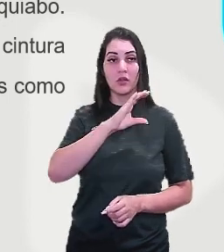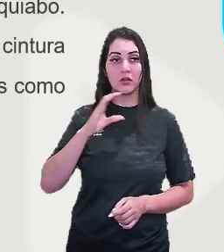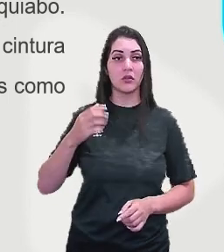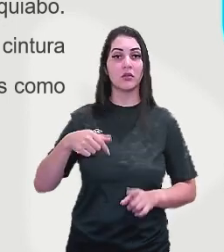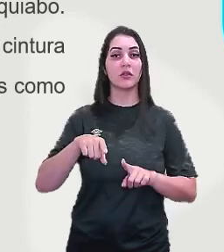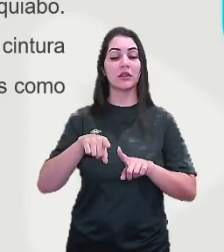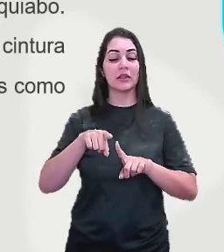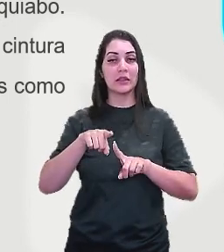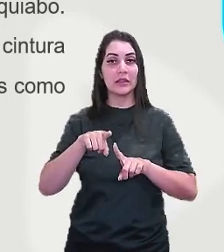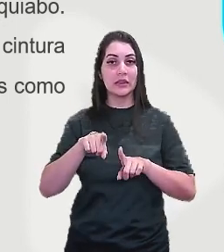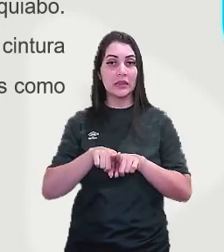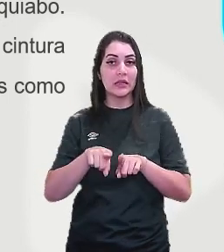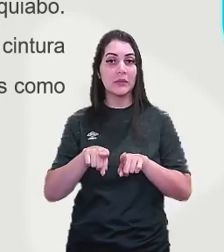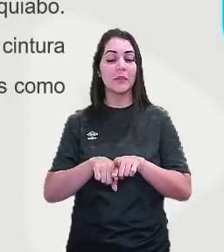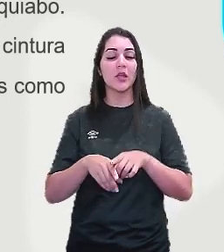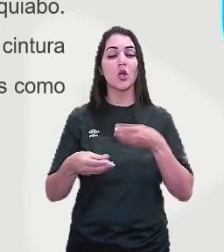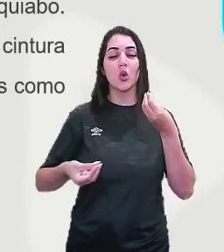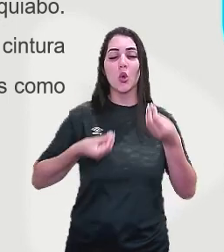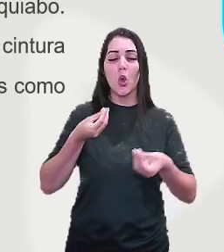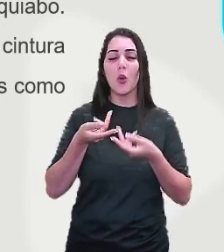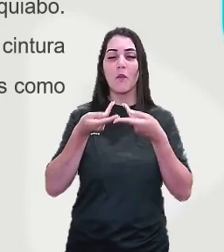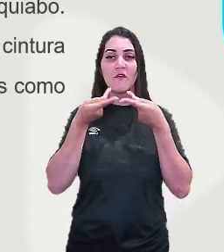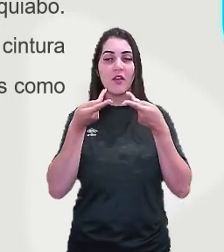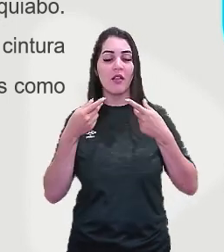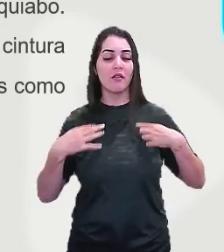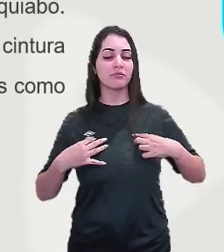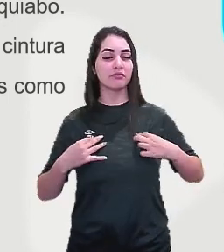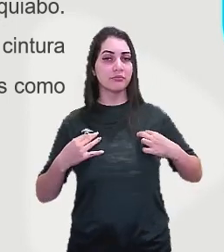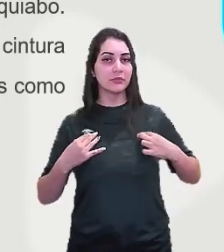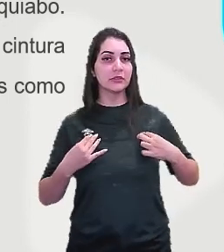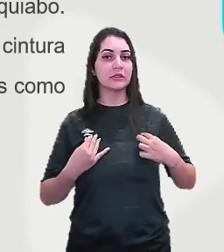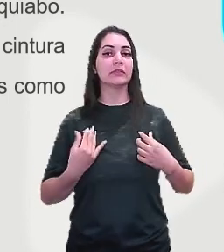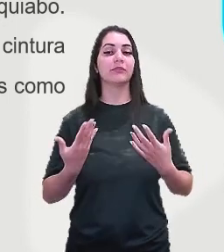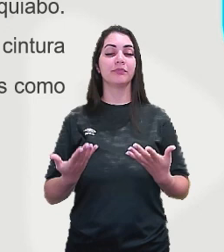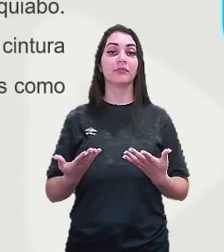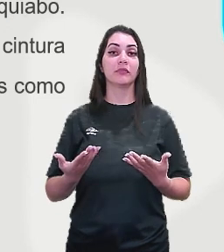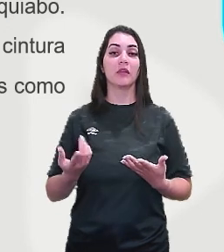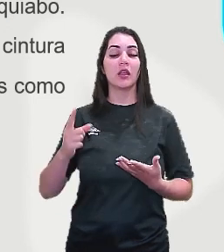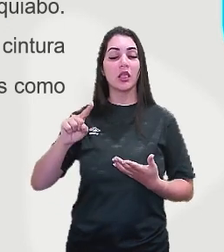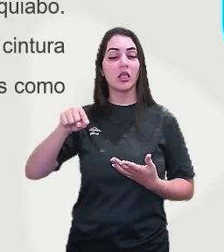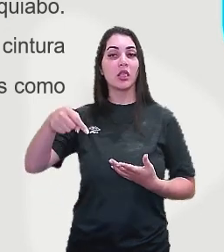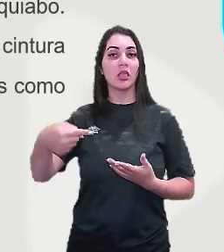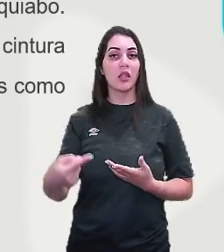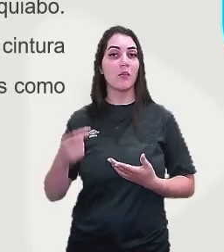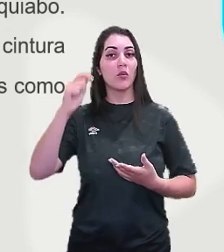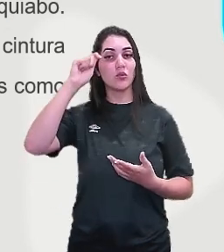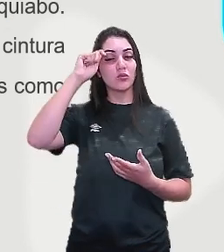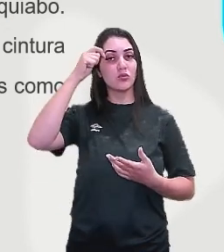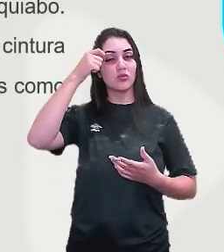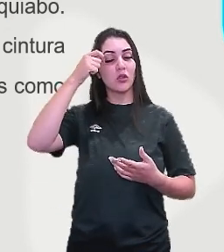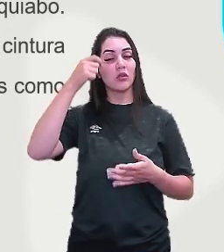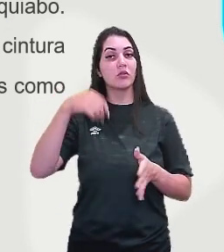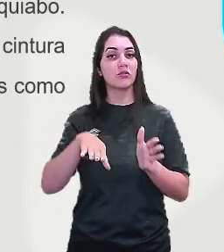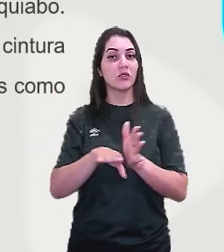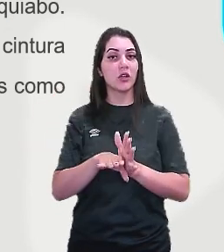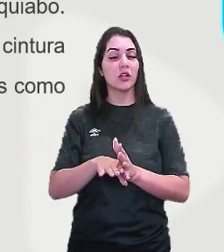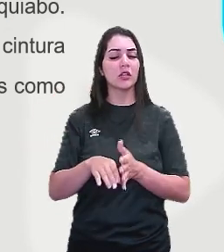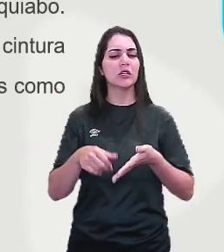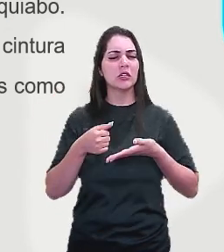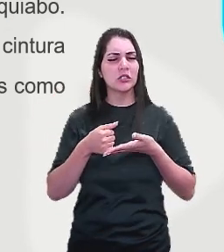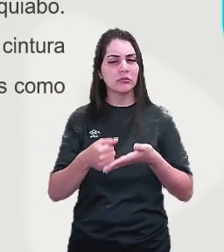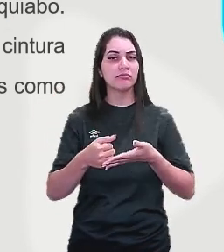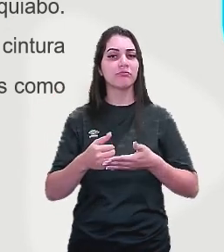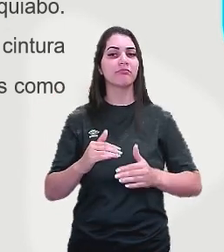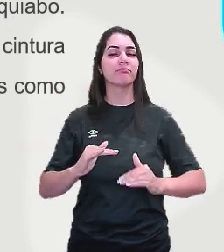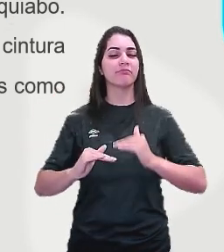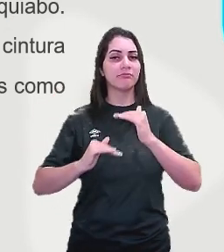de fala, de se vestir, de agir. E veio depois os negros, que acrescentam muito na nossa história, no